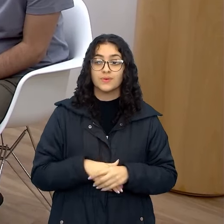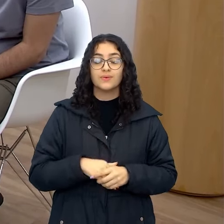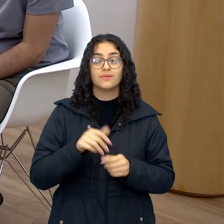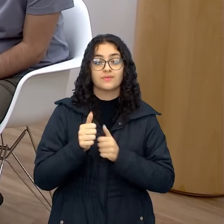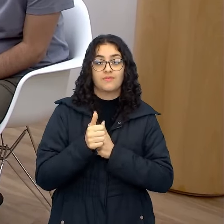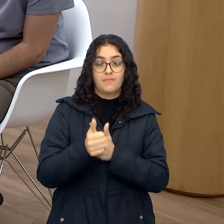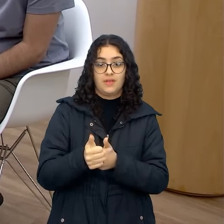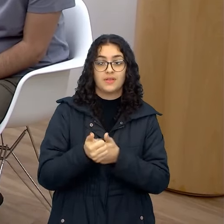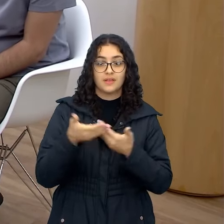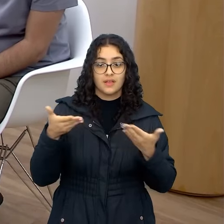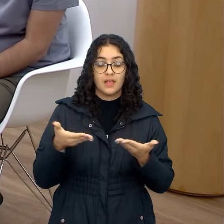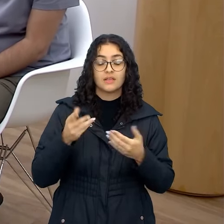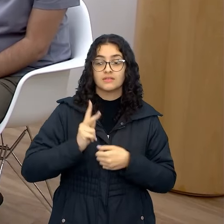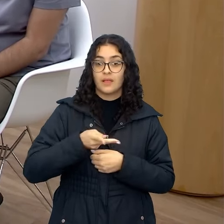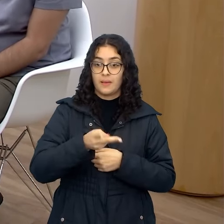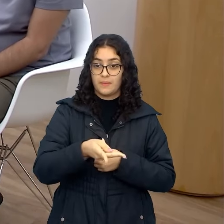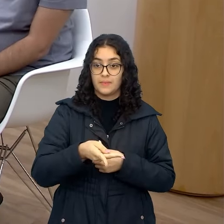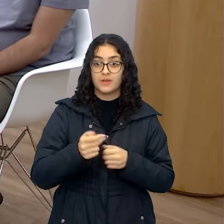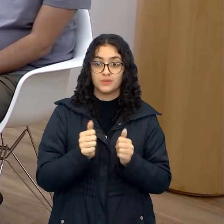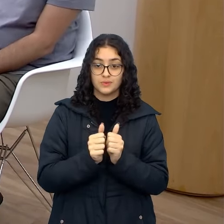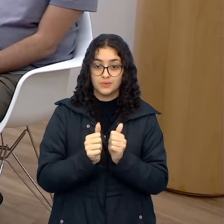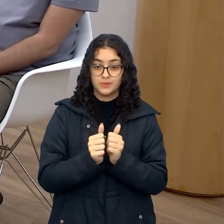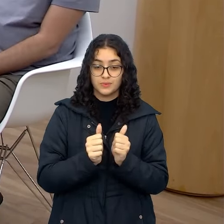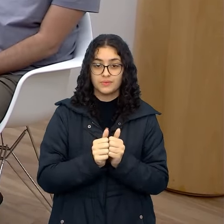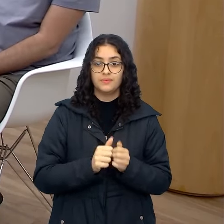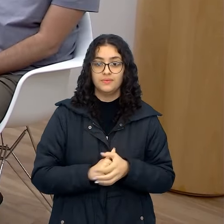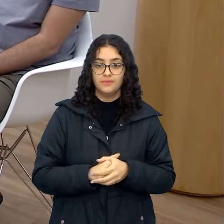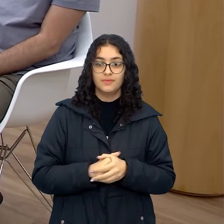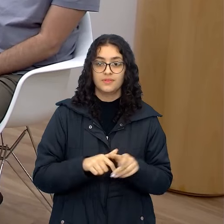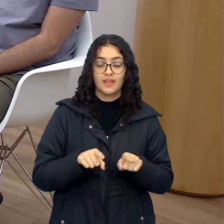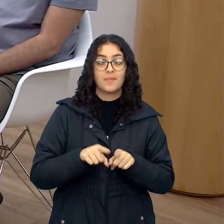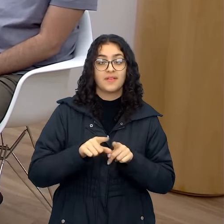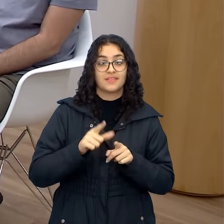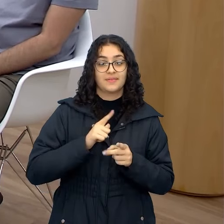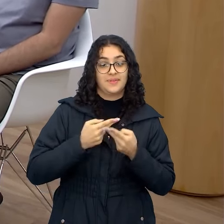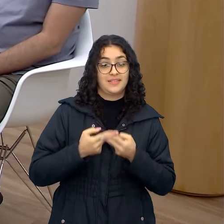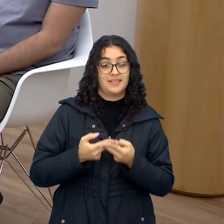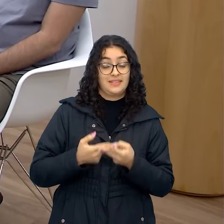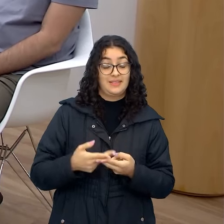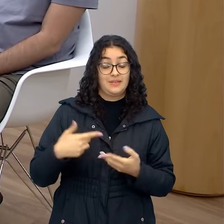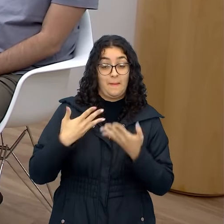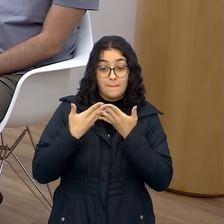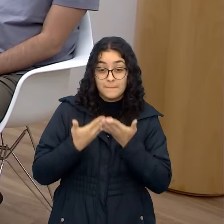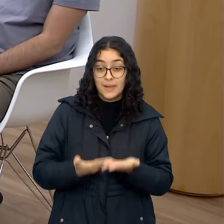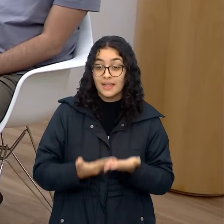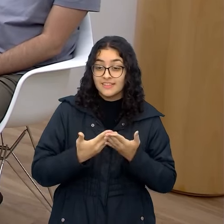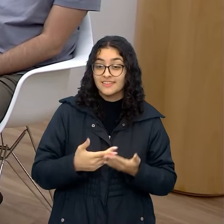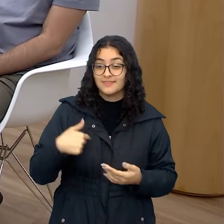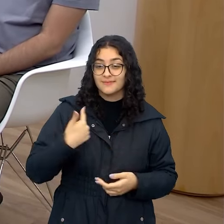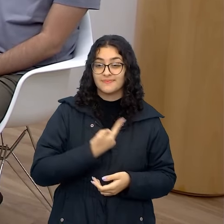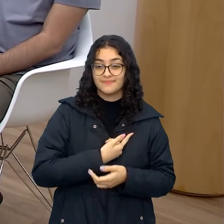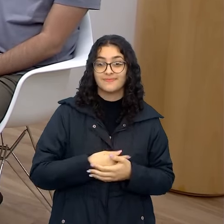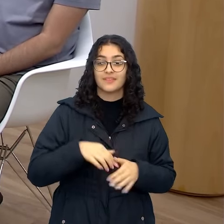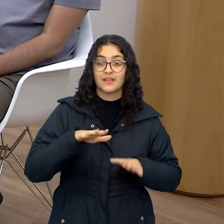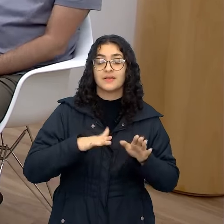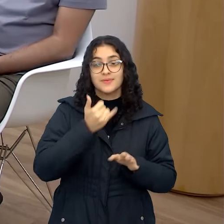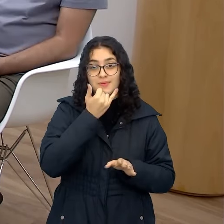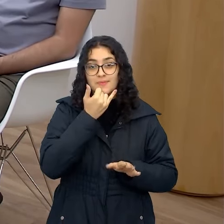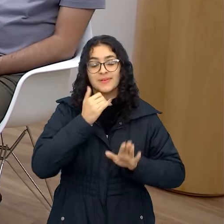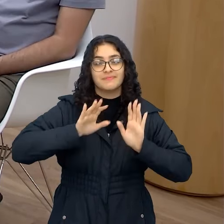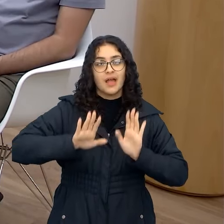nos acompanham regularmente aqui e tem muita paciência conosco. Nos perdoe, assim, às vezes,